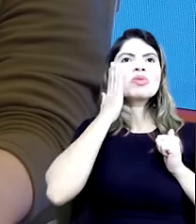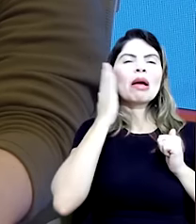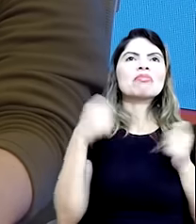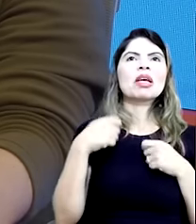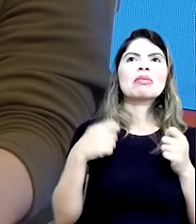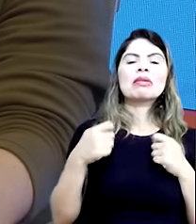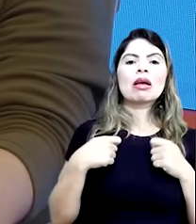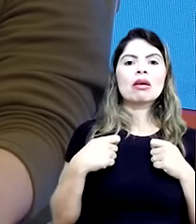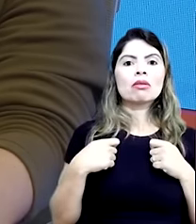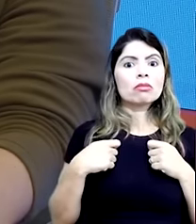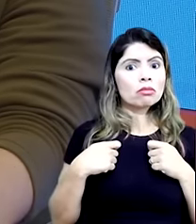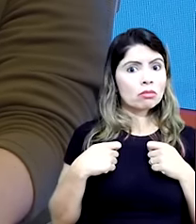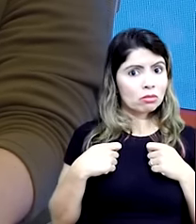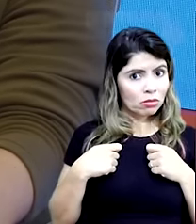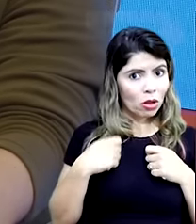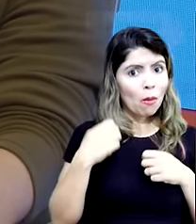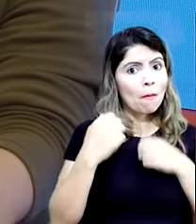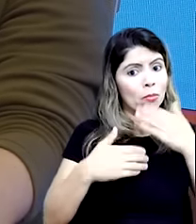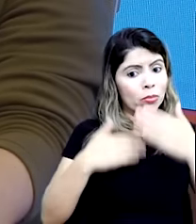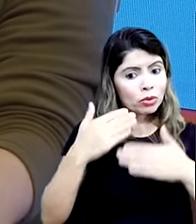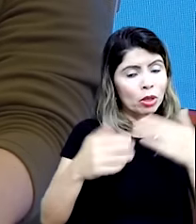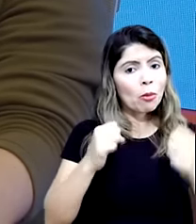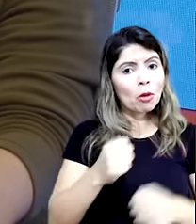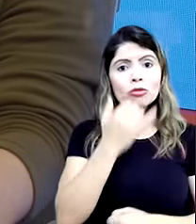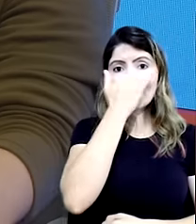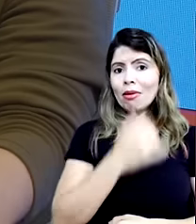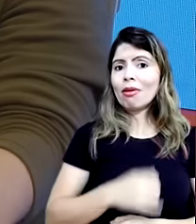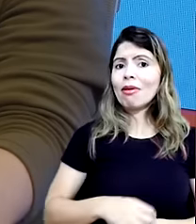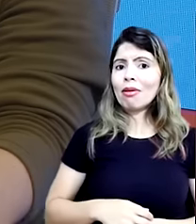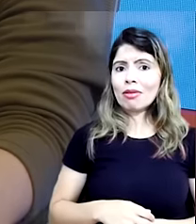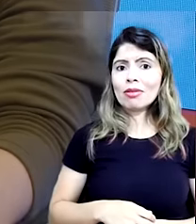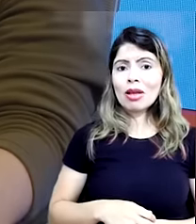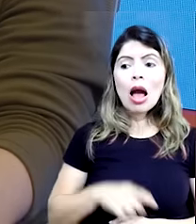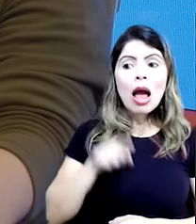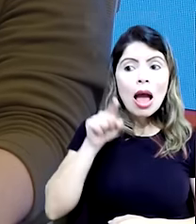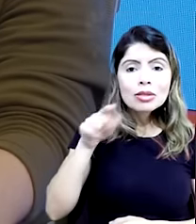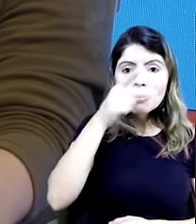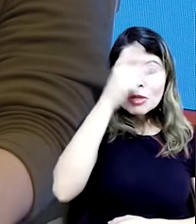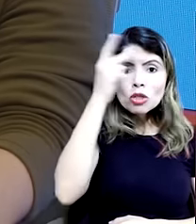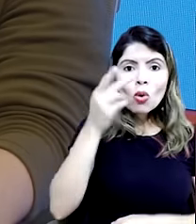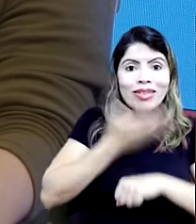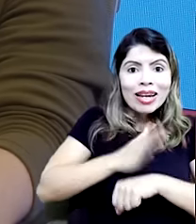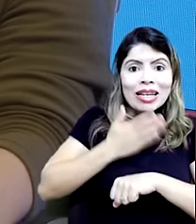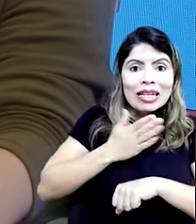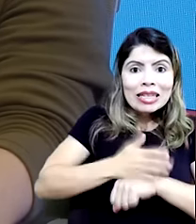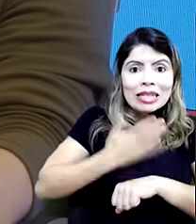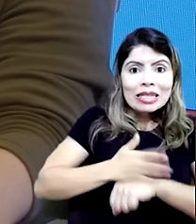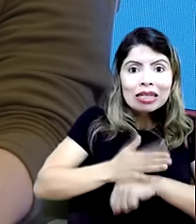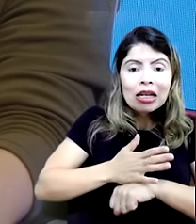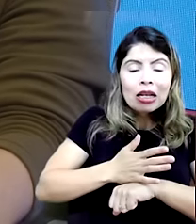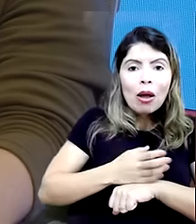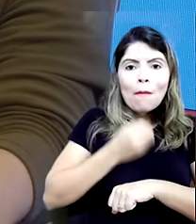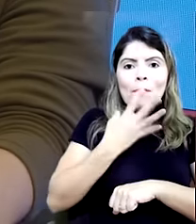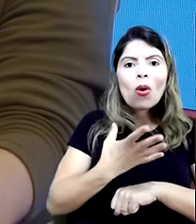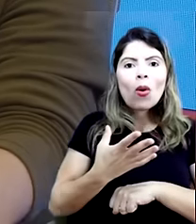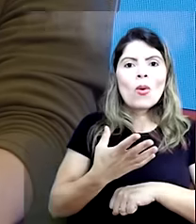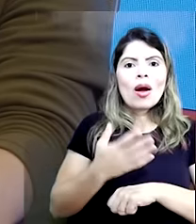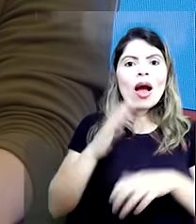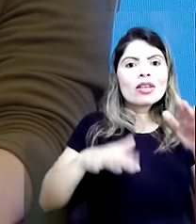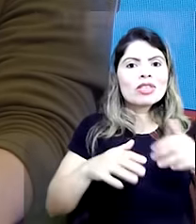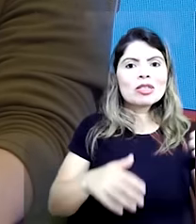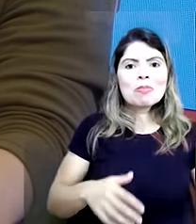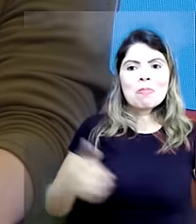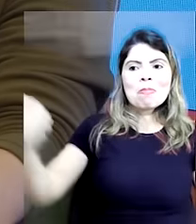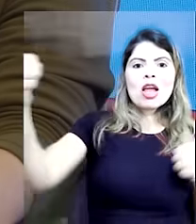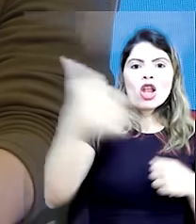foi e foi foi acaba até passando aquela pessoa que ele achava que era né o melhor né poxa a rede social dele é